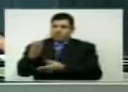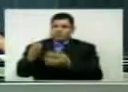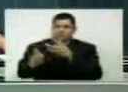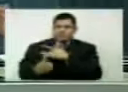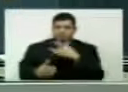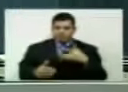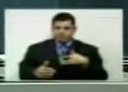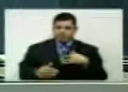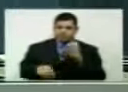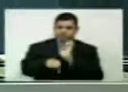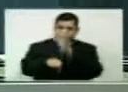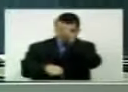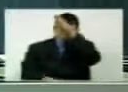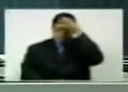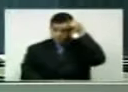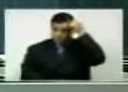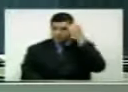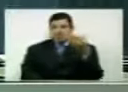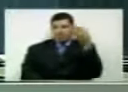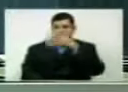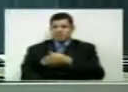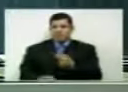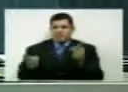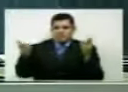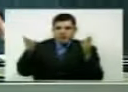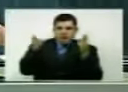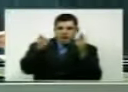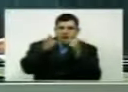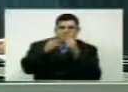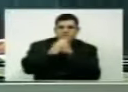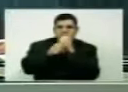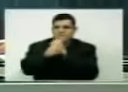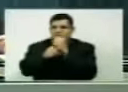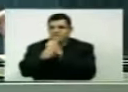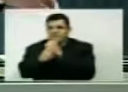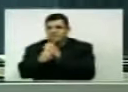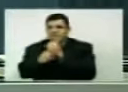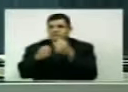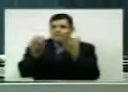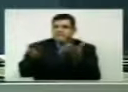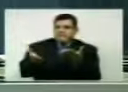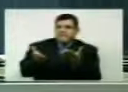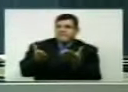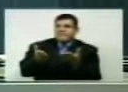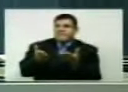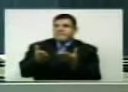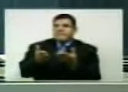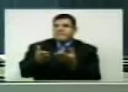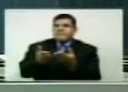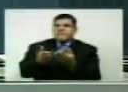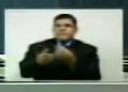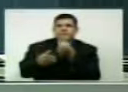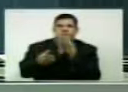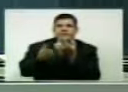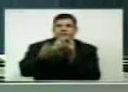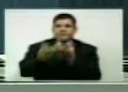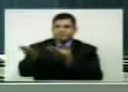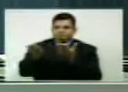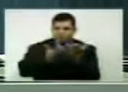saúde no estado do Amazonas vem sendo reduzido nos últimos anos, isso é uma constatação, e de